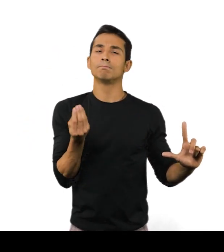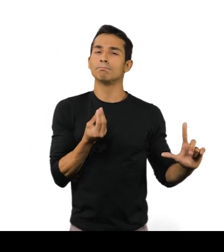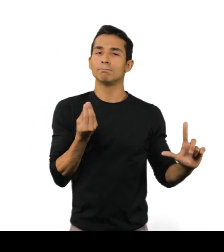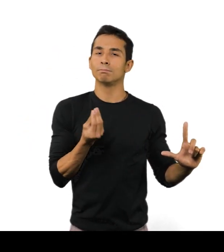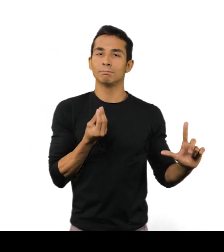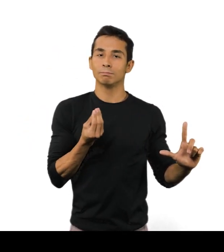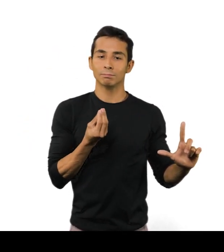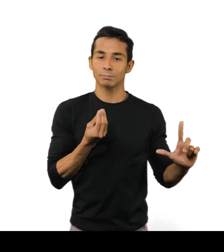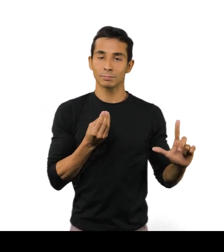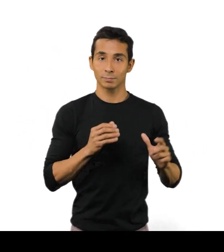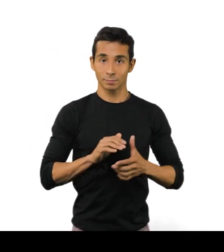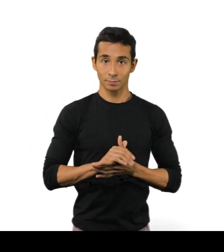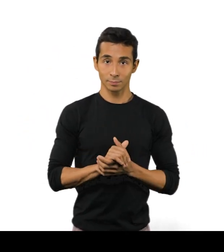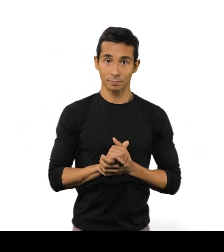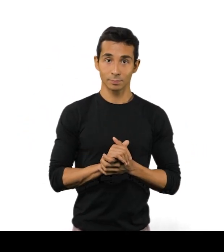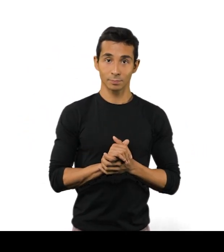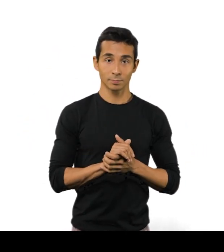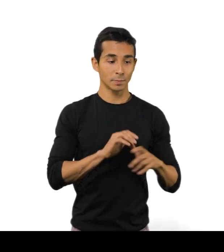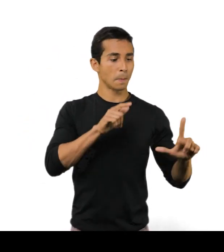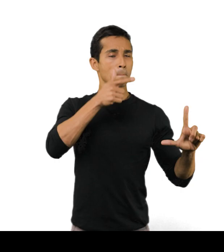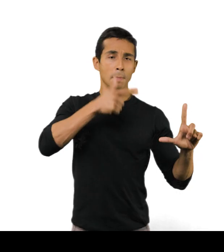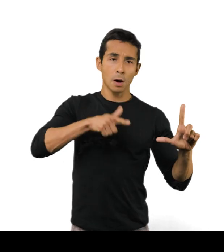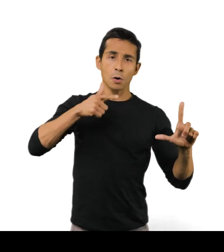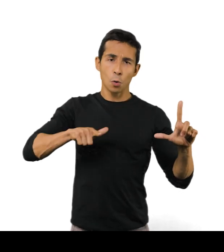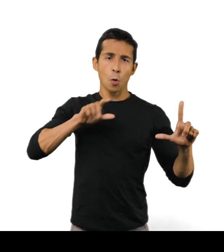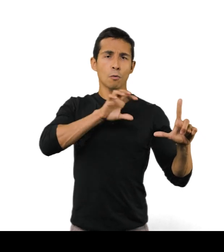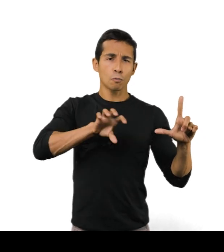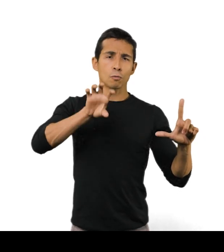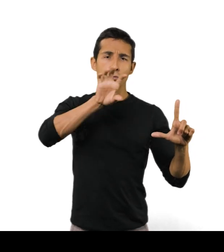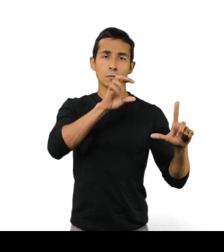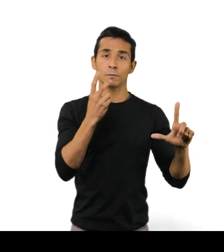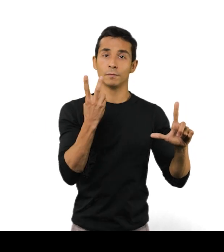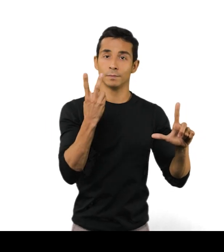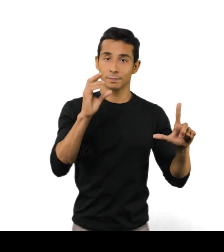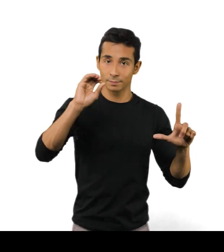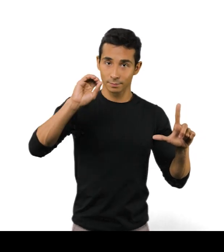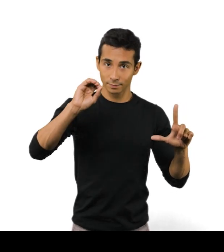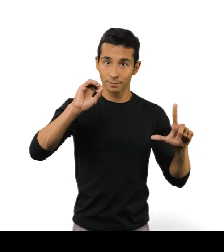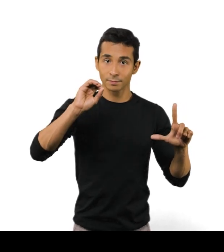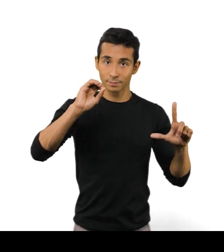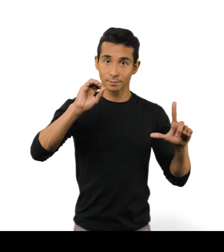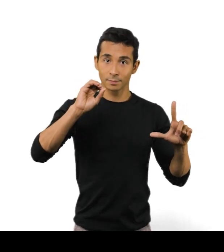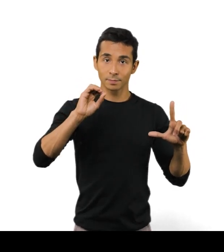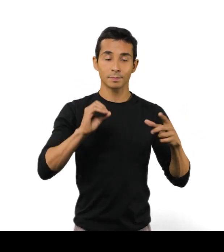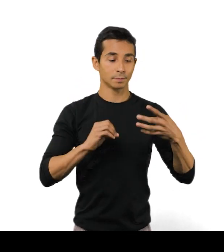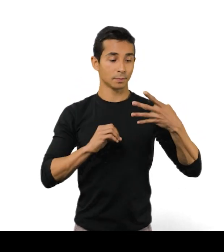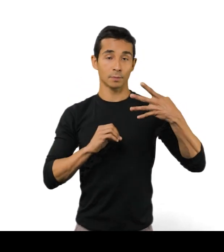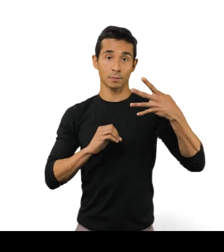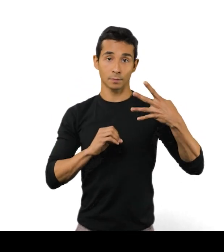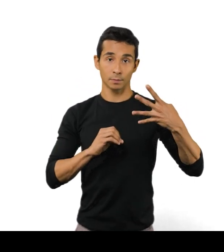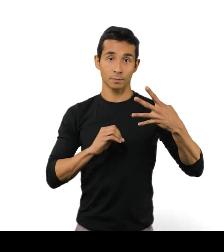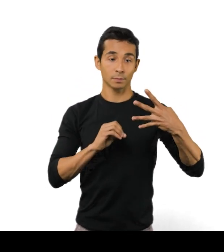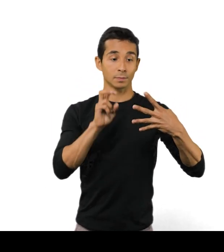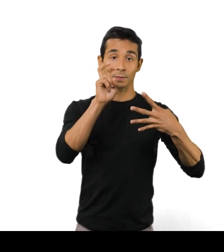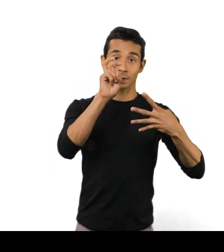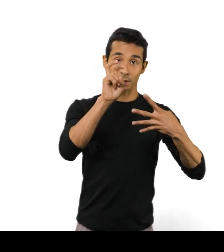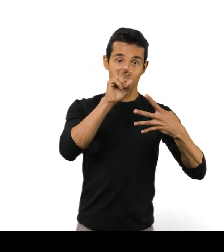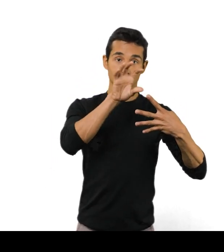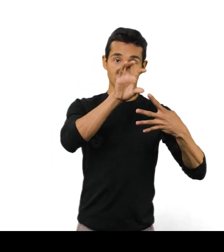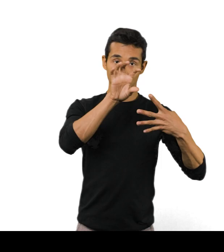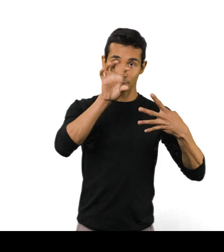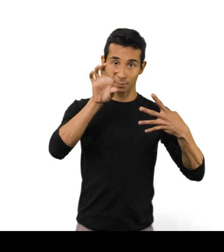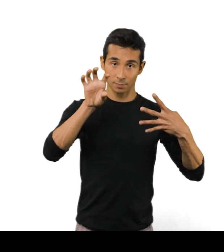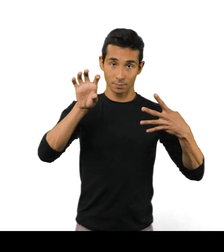linha de baixo e à esquerda, traz a figura aplicada 20 vezes sobre o papel, em uma disposição de